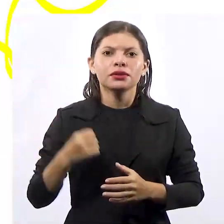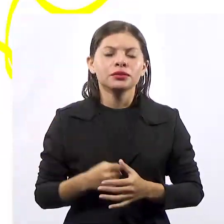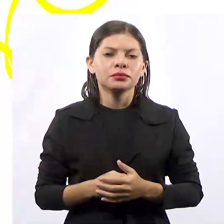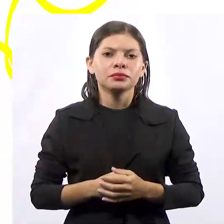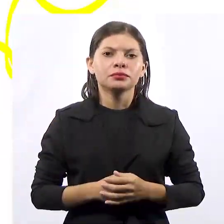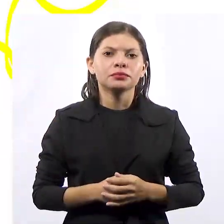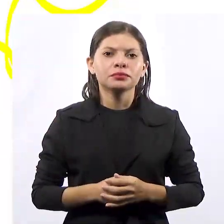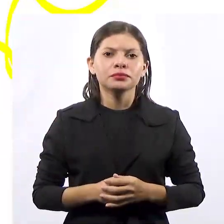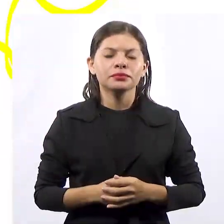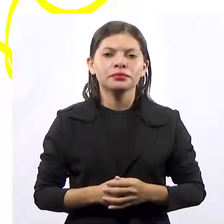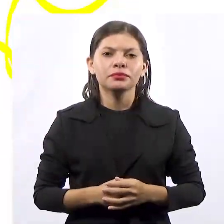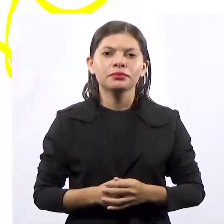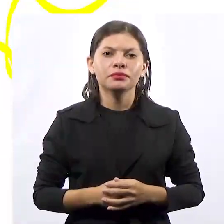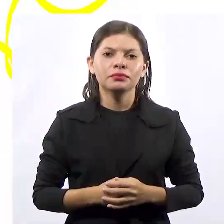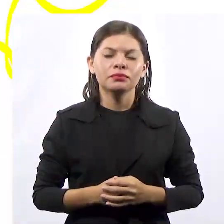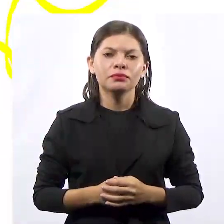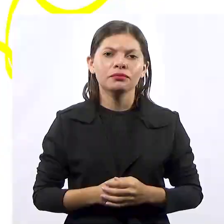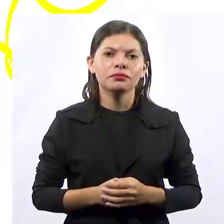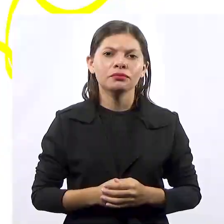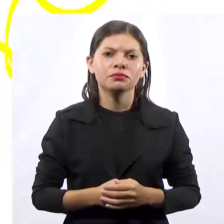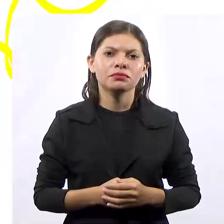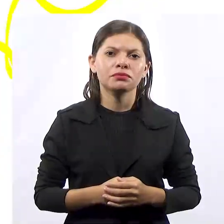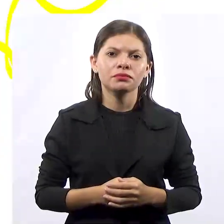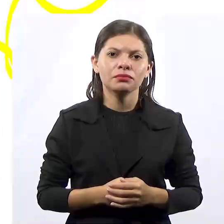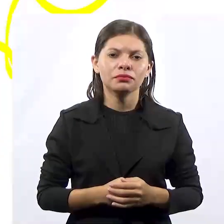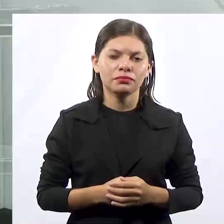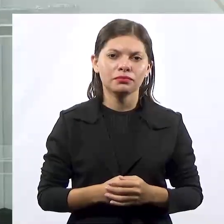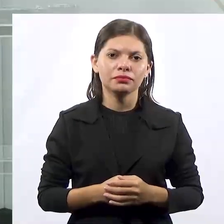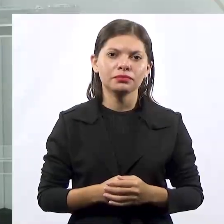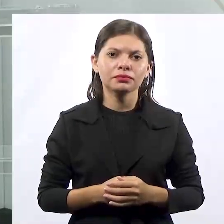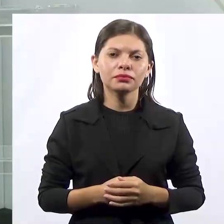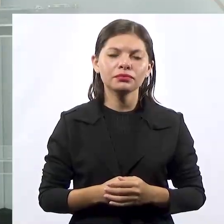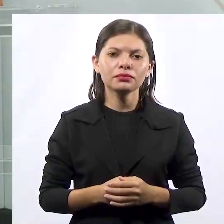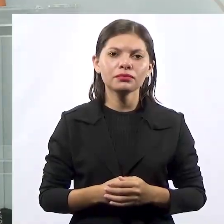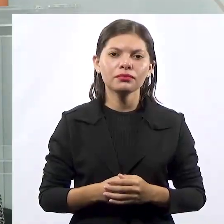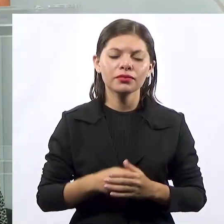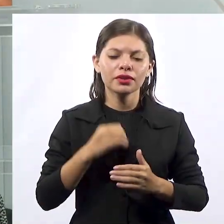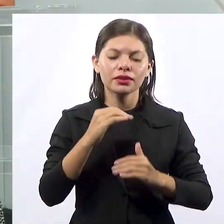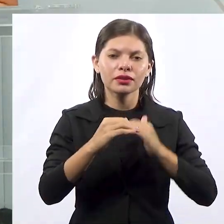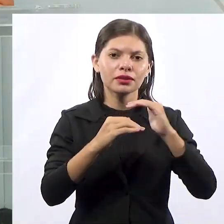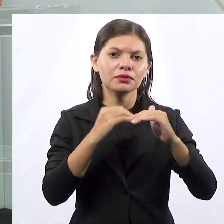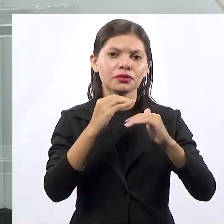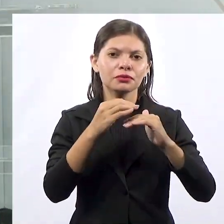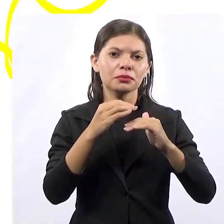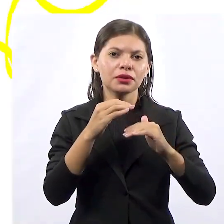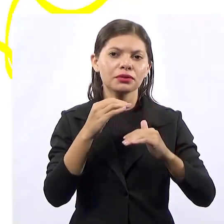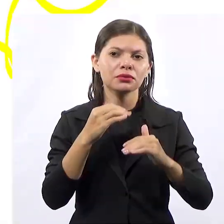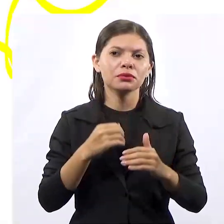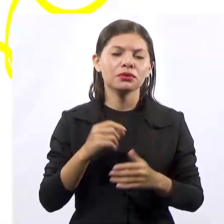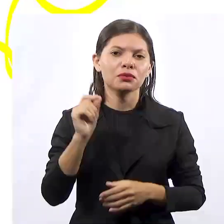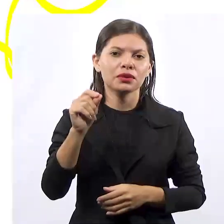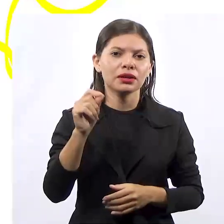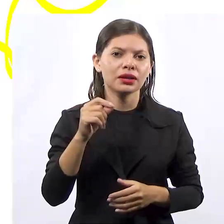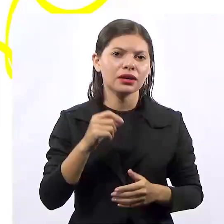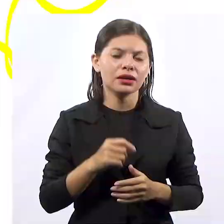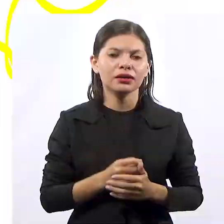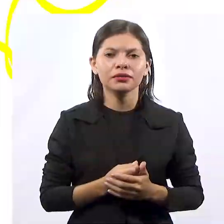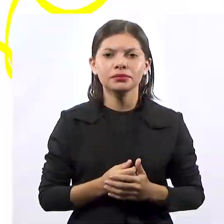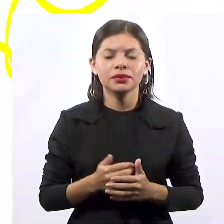fundamental, né, para o Bakhtin, tá certo? Terminou o desenvolvimento, vem para o final, que são